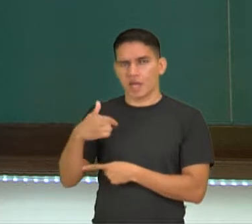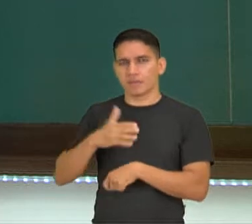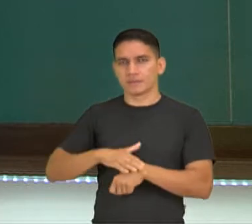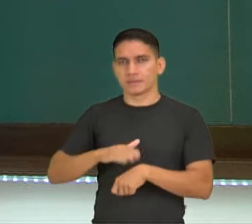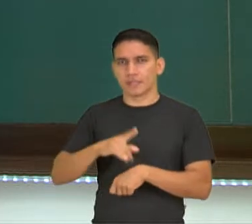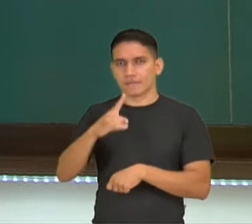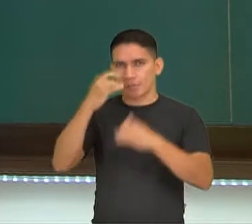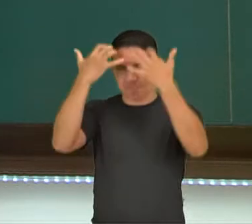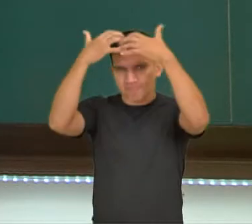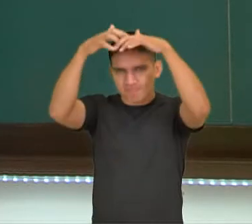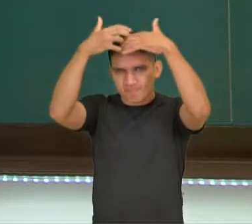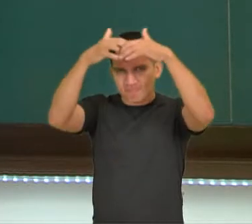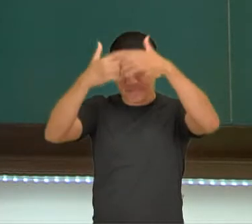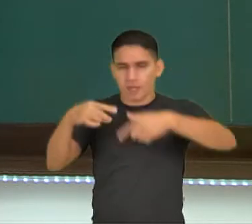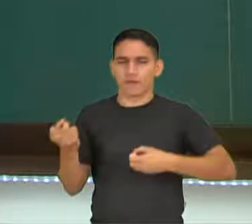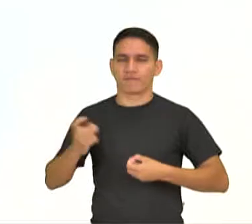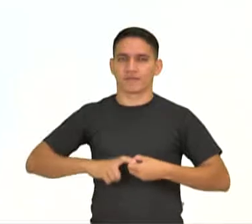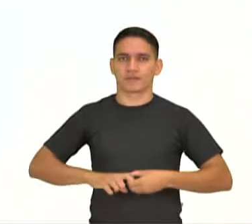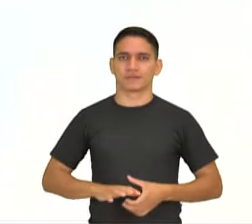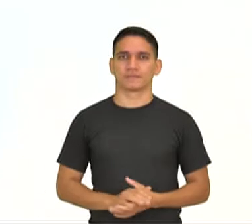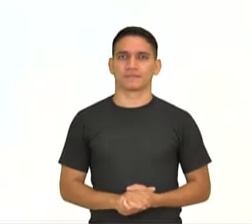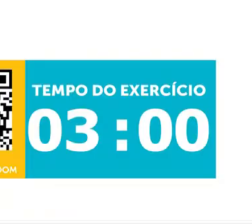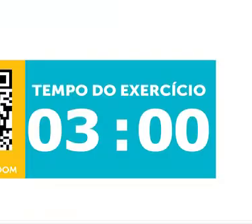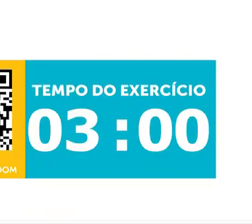pensar, trabalhar um pouco aí e a gente já volta.